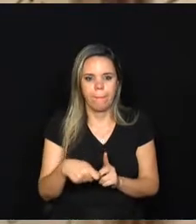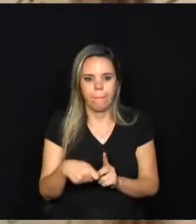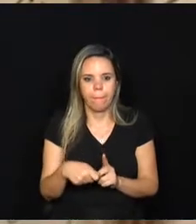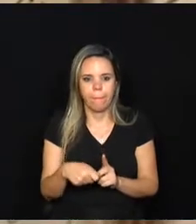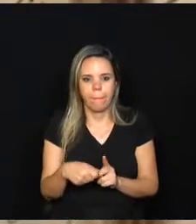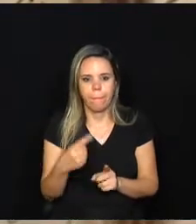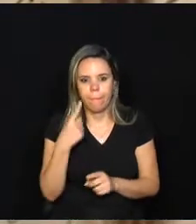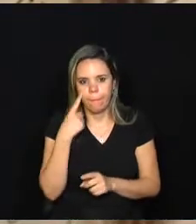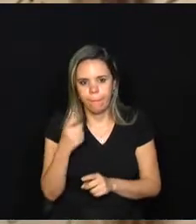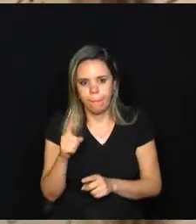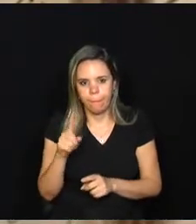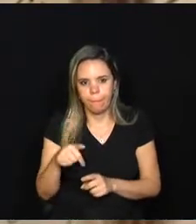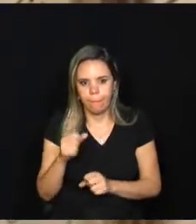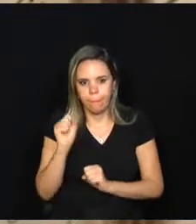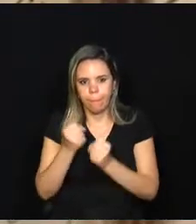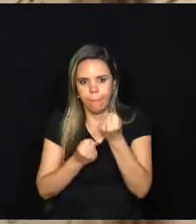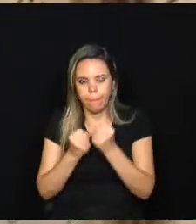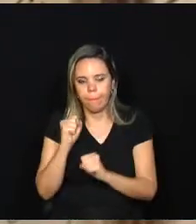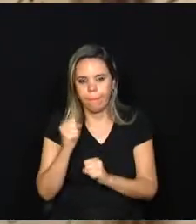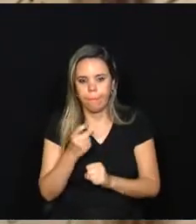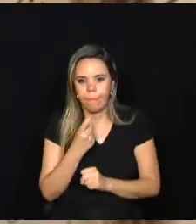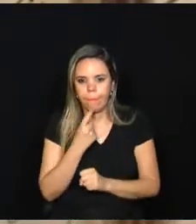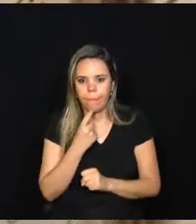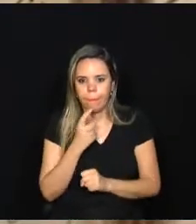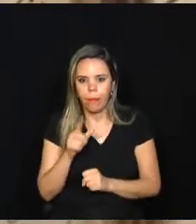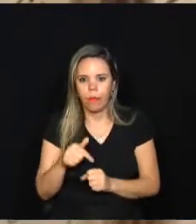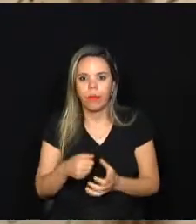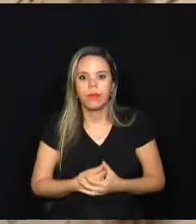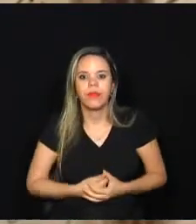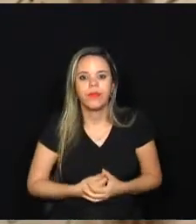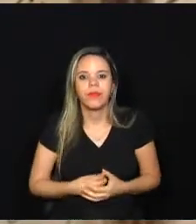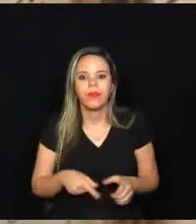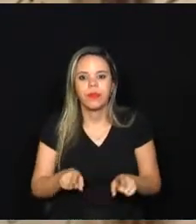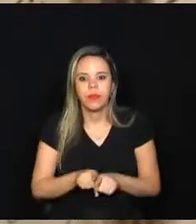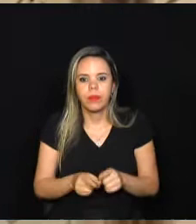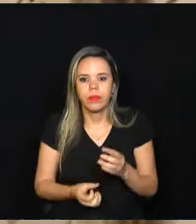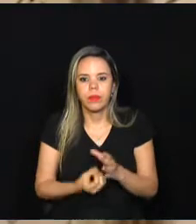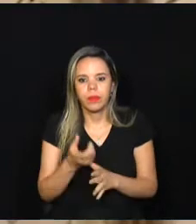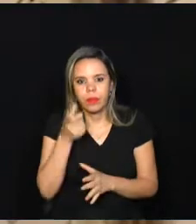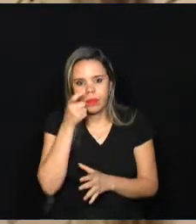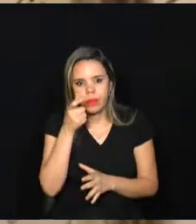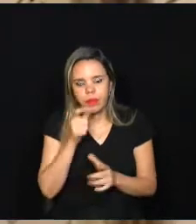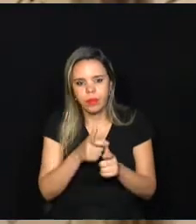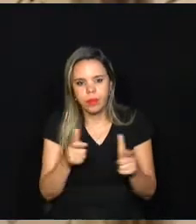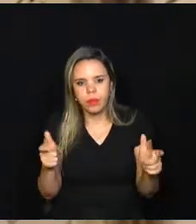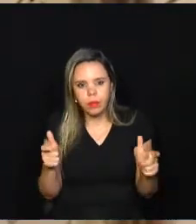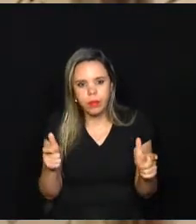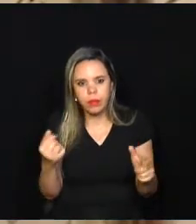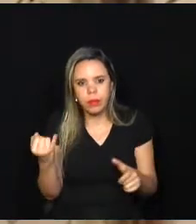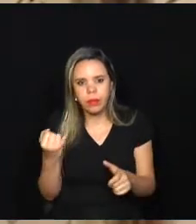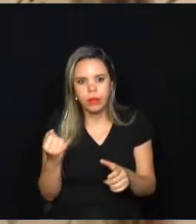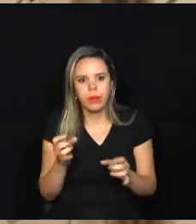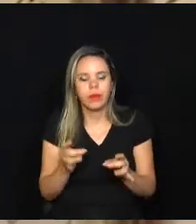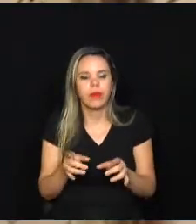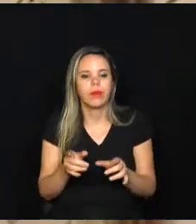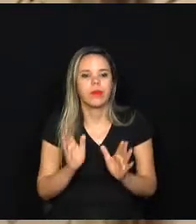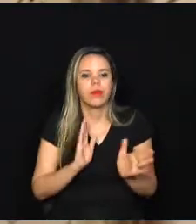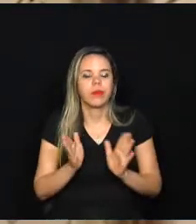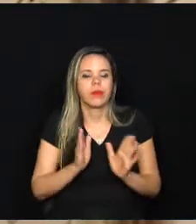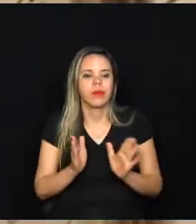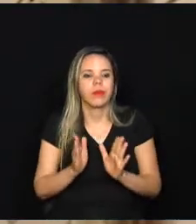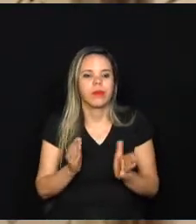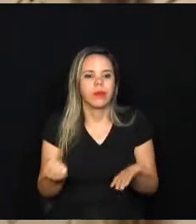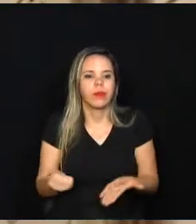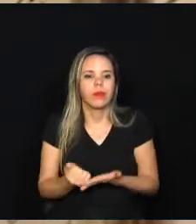bastante interessantes para a indústria na região de Campinas. Também vemos que o aumento das importações e exportações